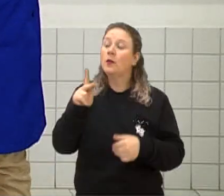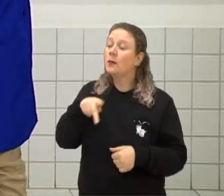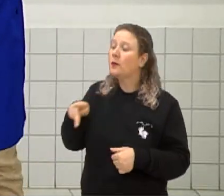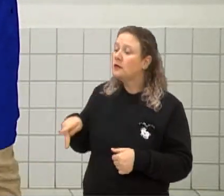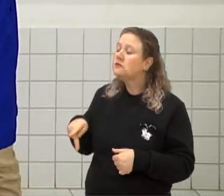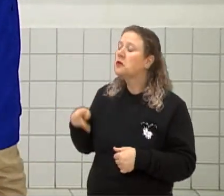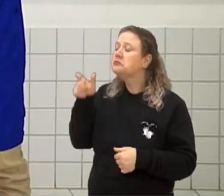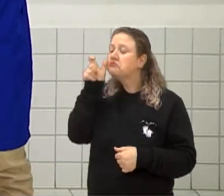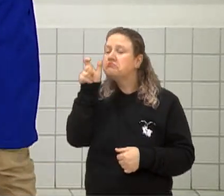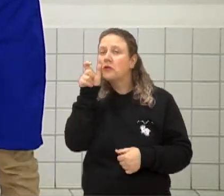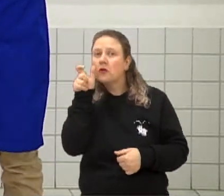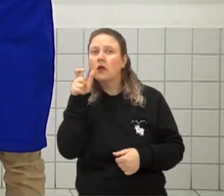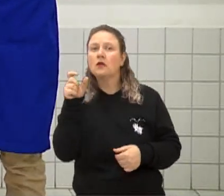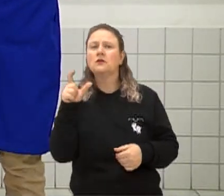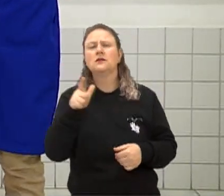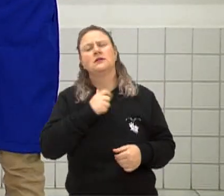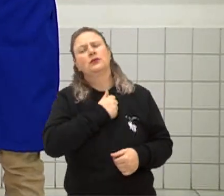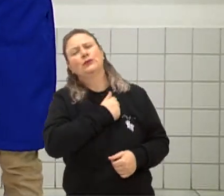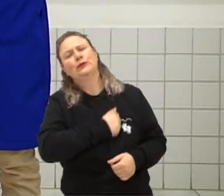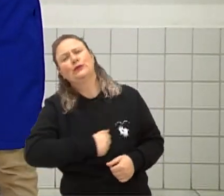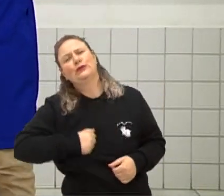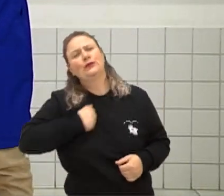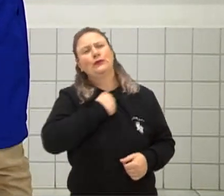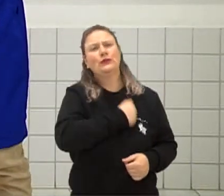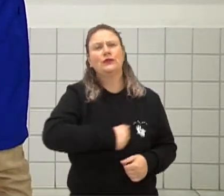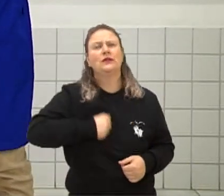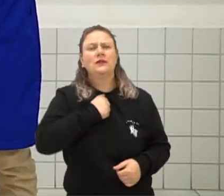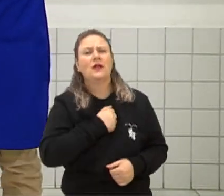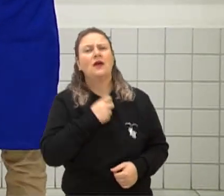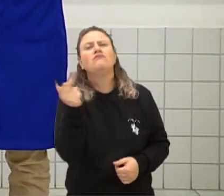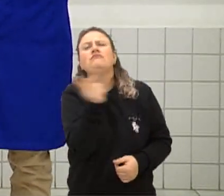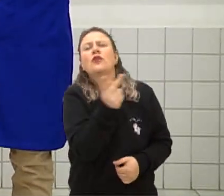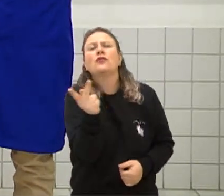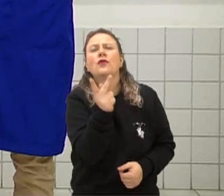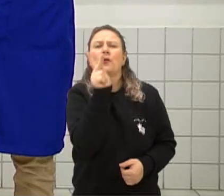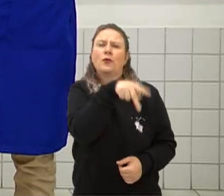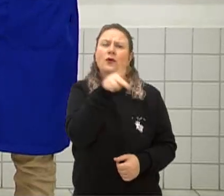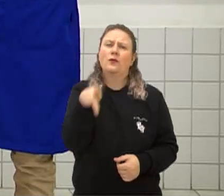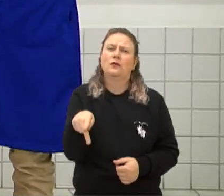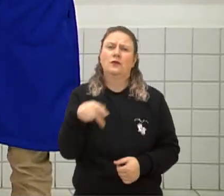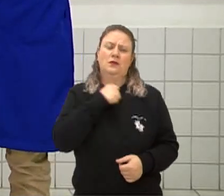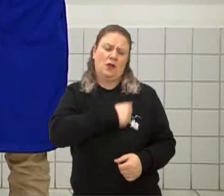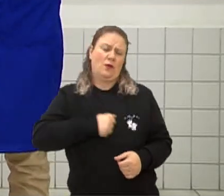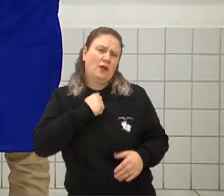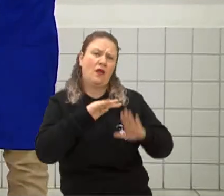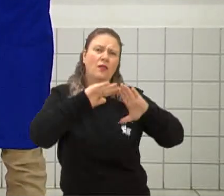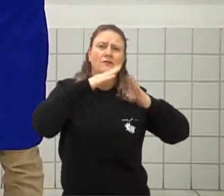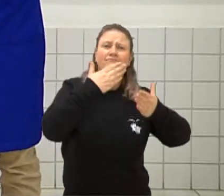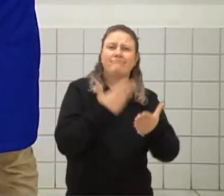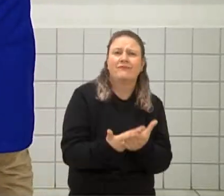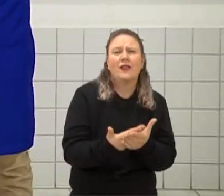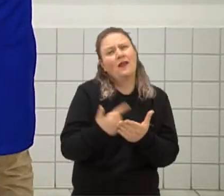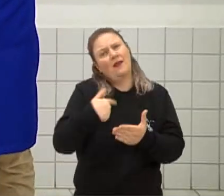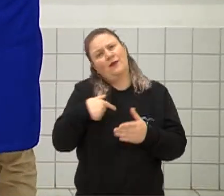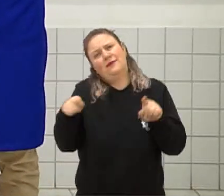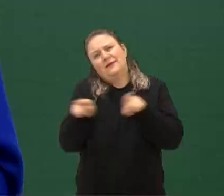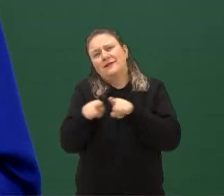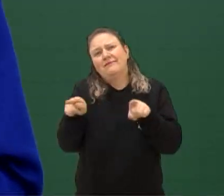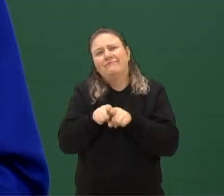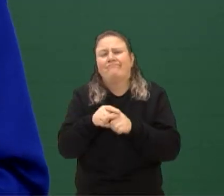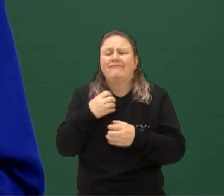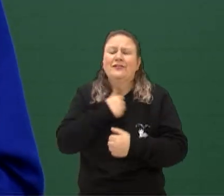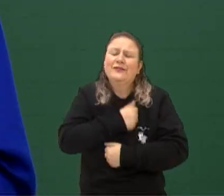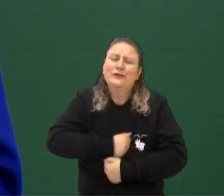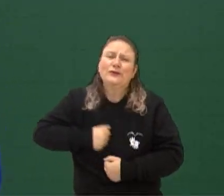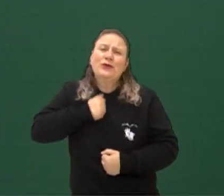aqui falando, né, que tem saudade dos professores, Saudades do né? professor, saudade da escola. Saudade da escola, eu também morro de saudade